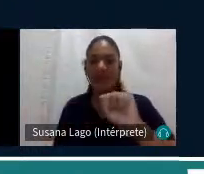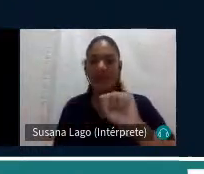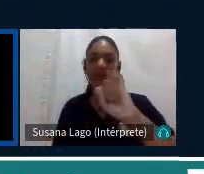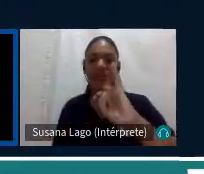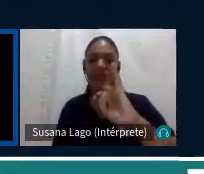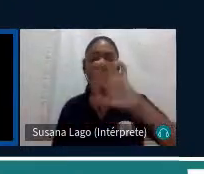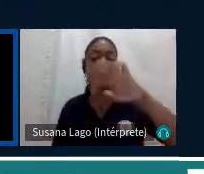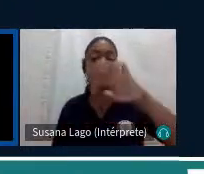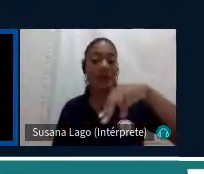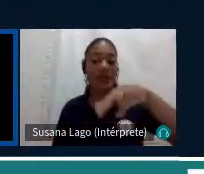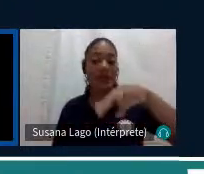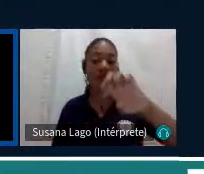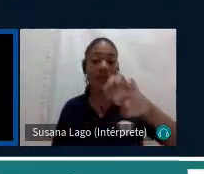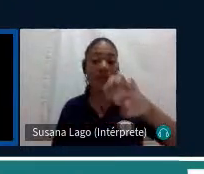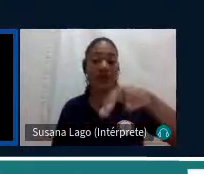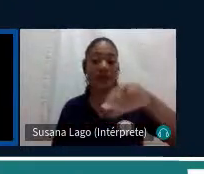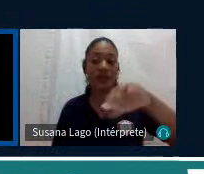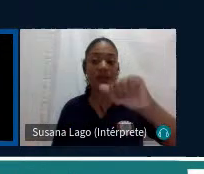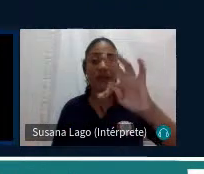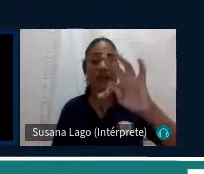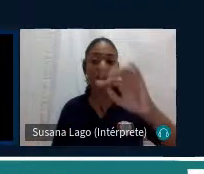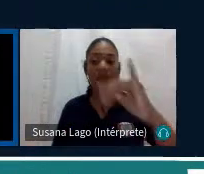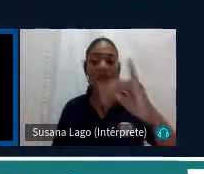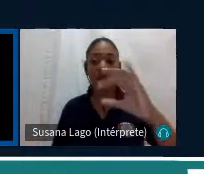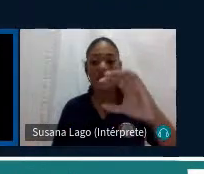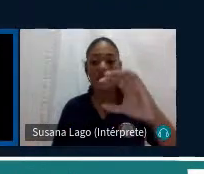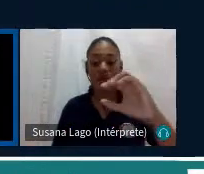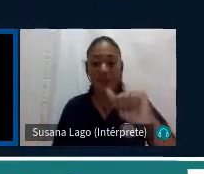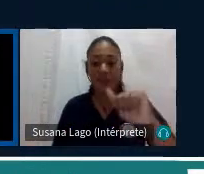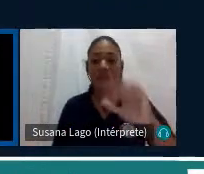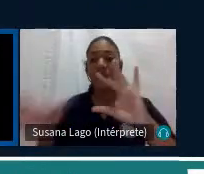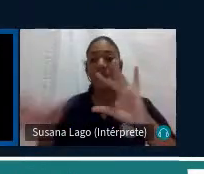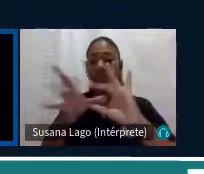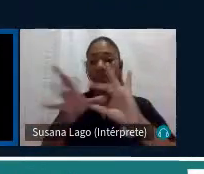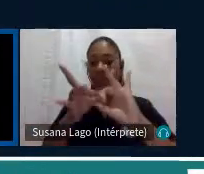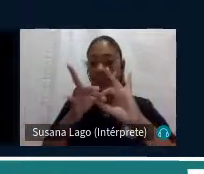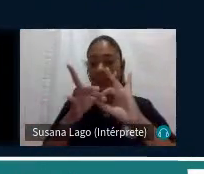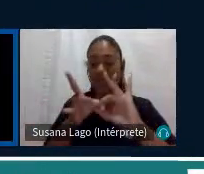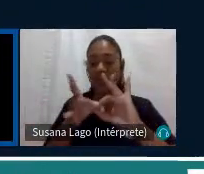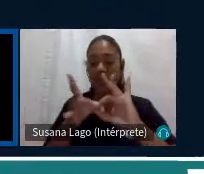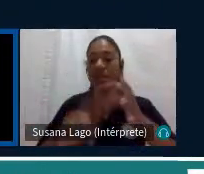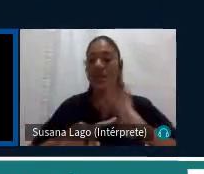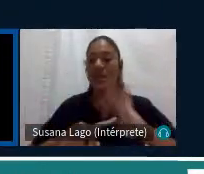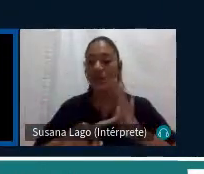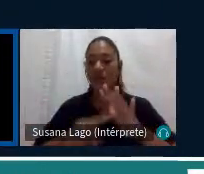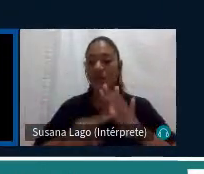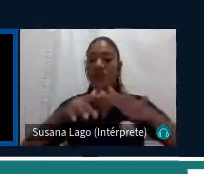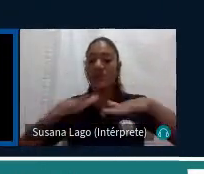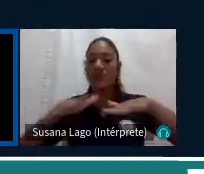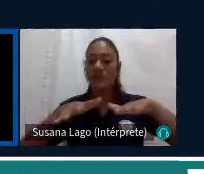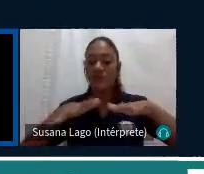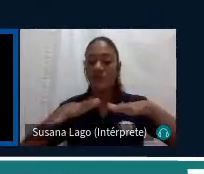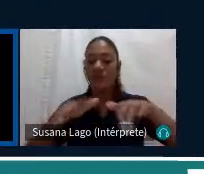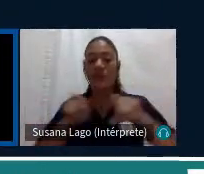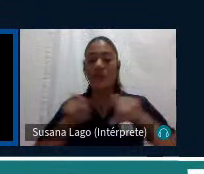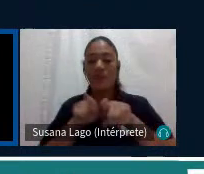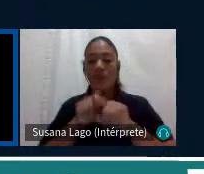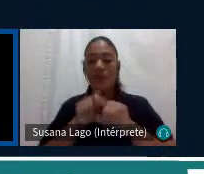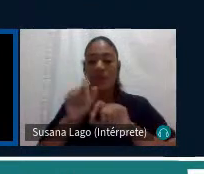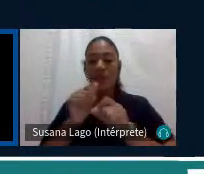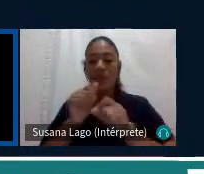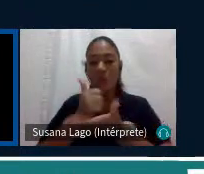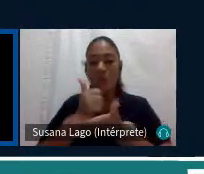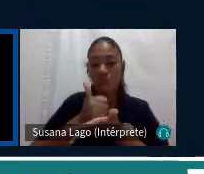aí, ligadas ao motor, serão movimentadas por ele, e um eixo final sai e executa a ação que a gente